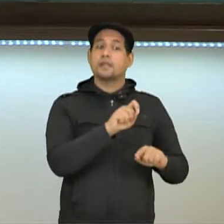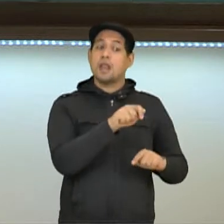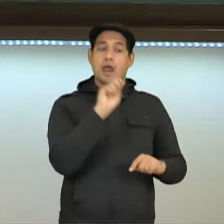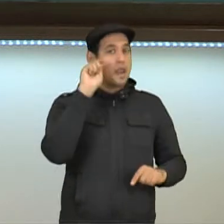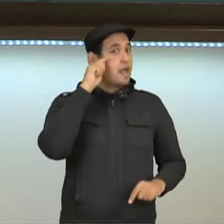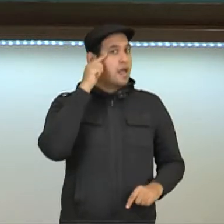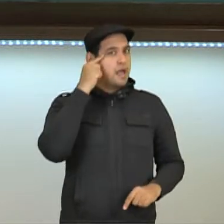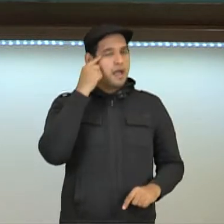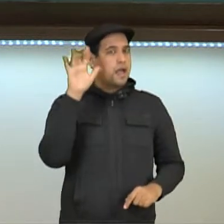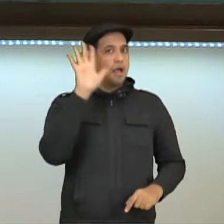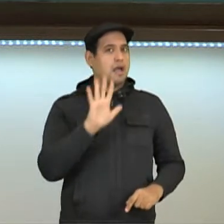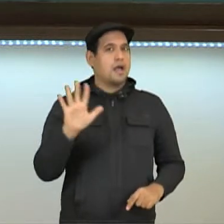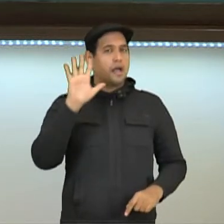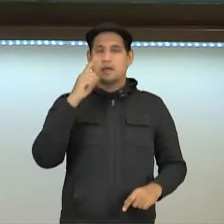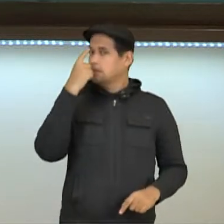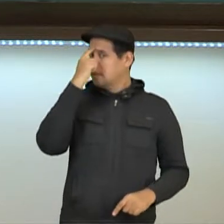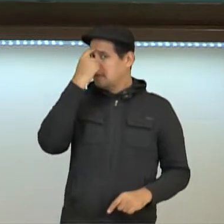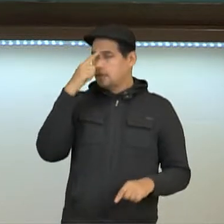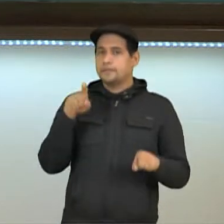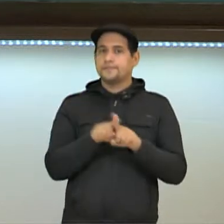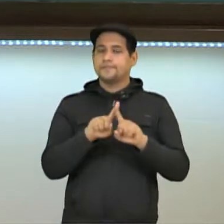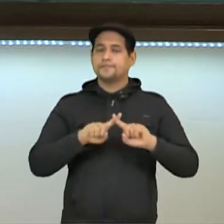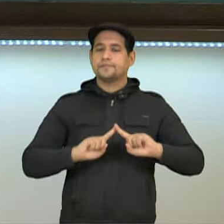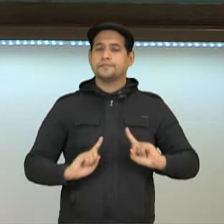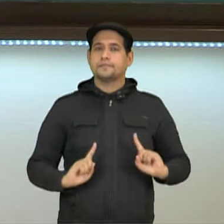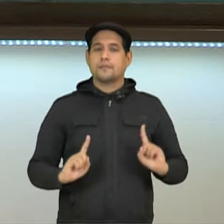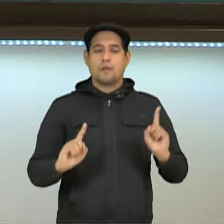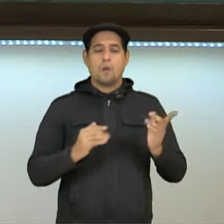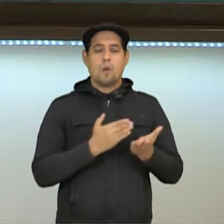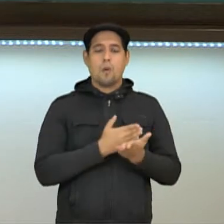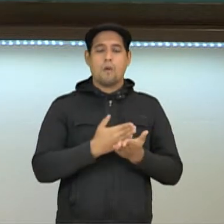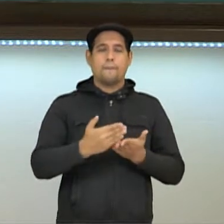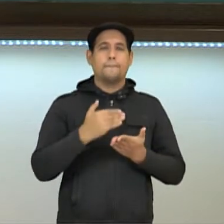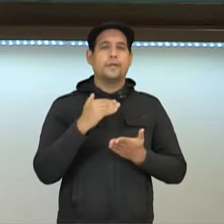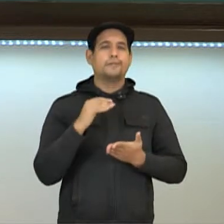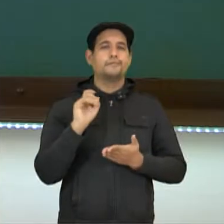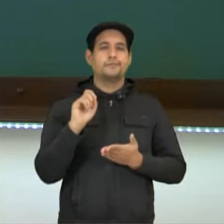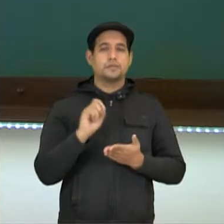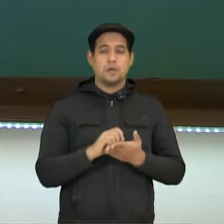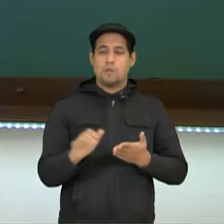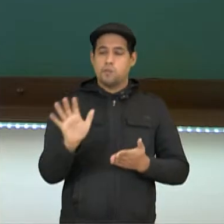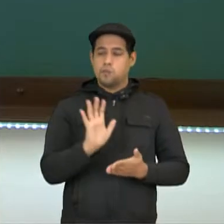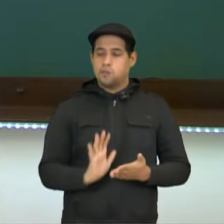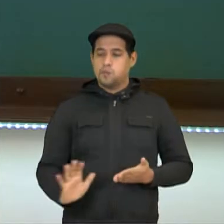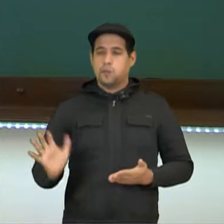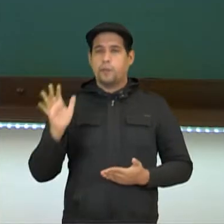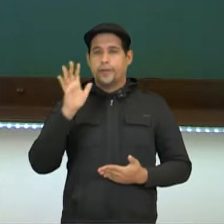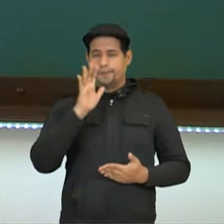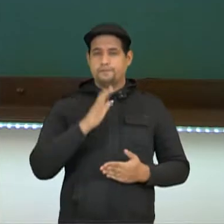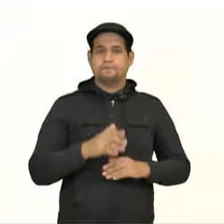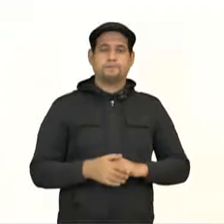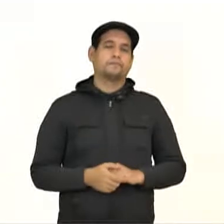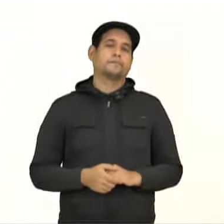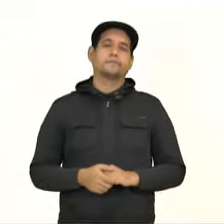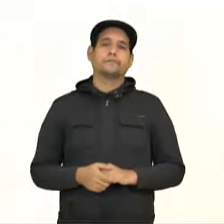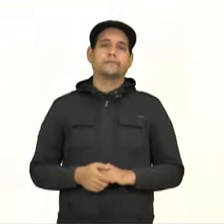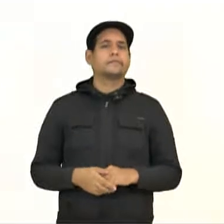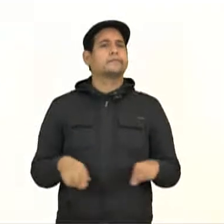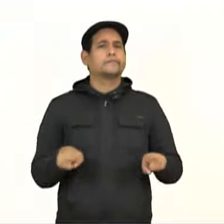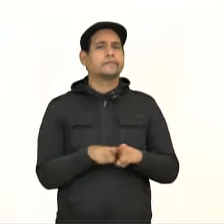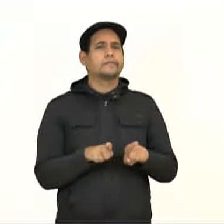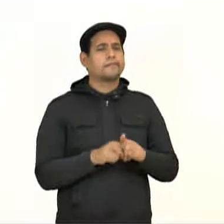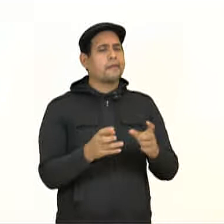Ásia, lá na Índia, tá? Então aí é que começa o comércio globalizado. Em busca